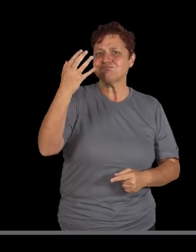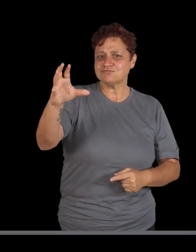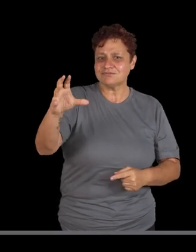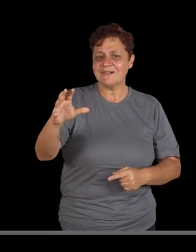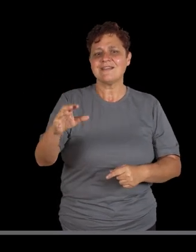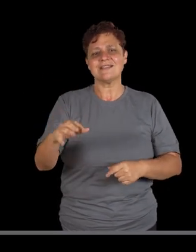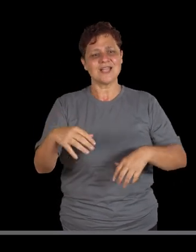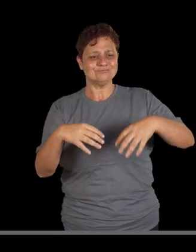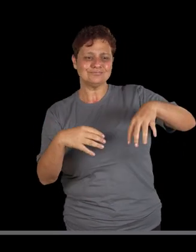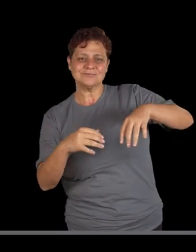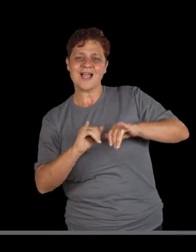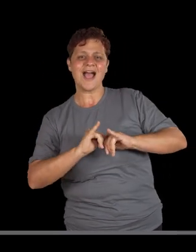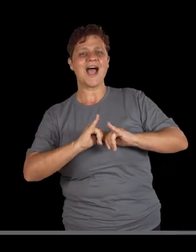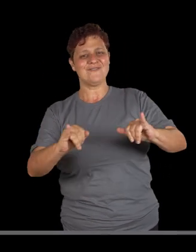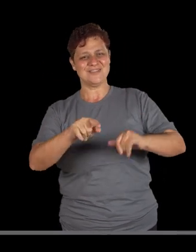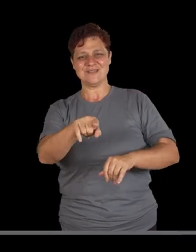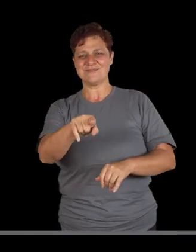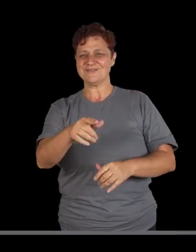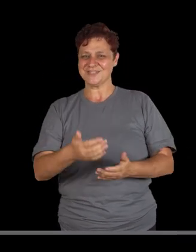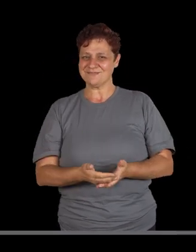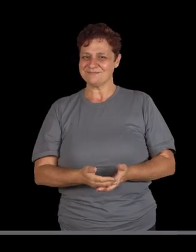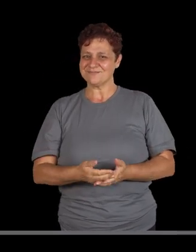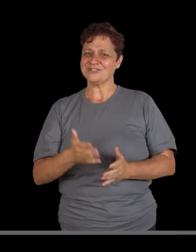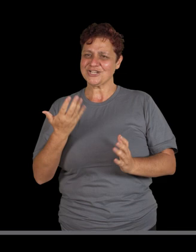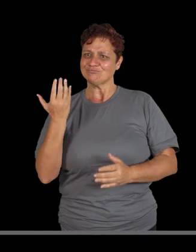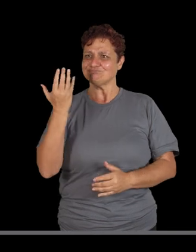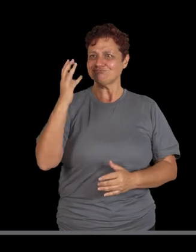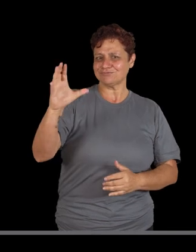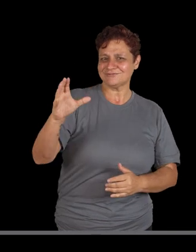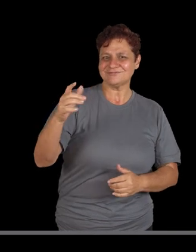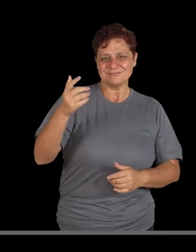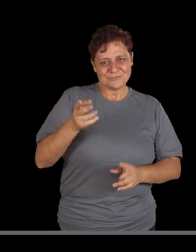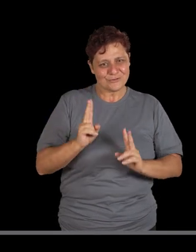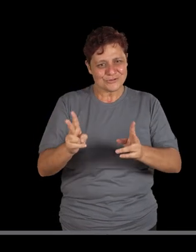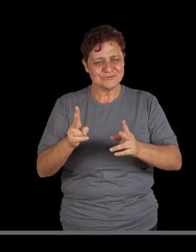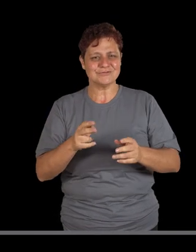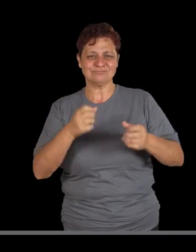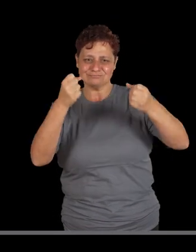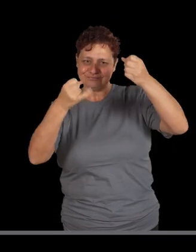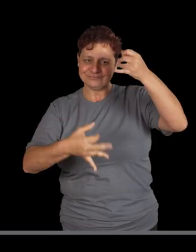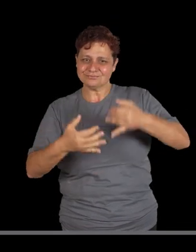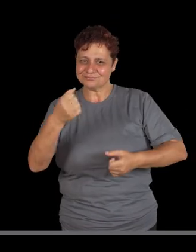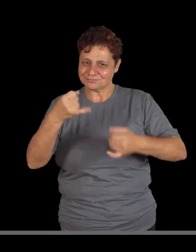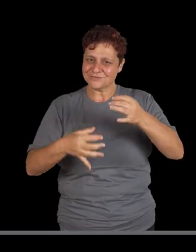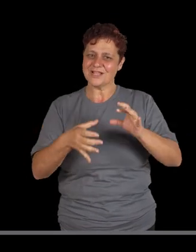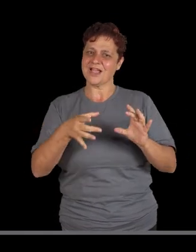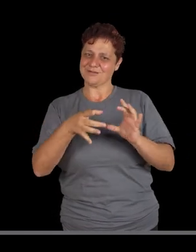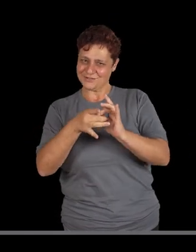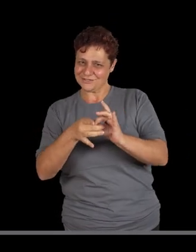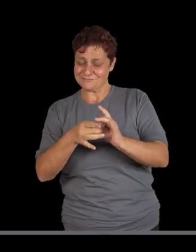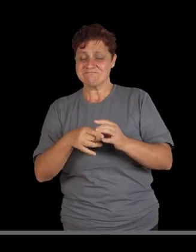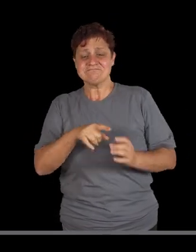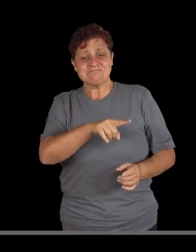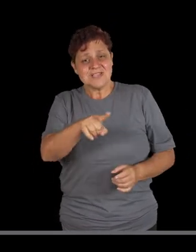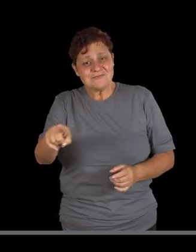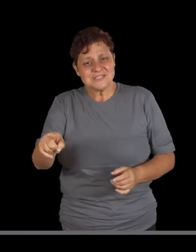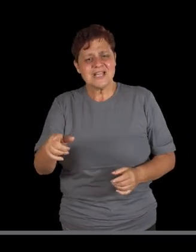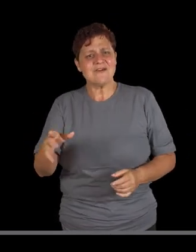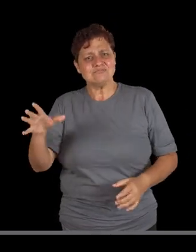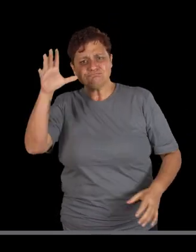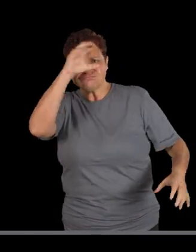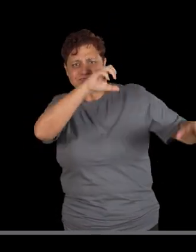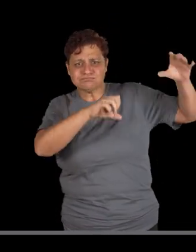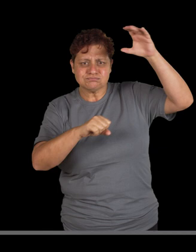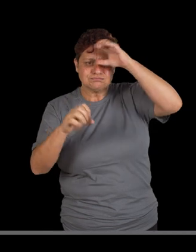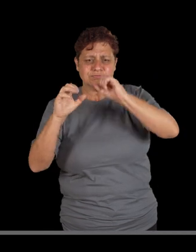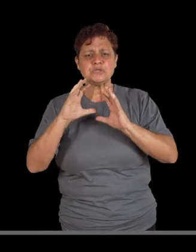um vídeo e aí o YouTube avisa você que eu postei o segundo vídeo da série dos conectores. E aí também você vai ficar por